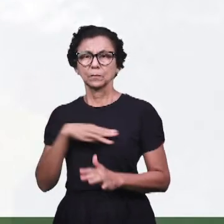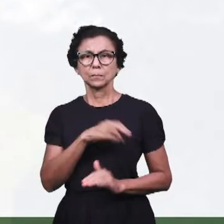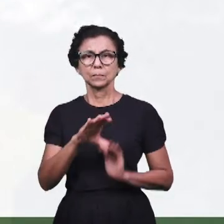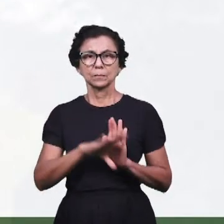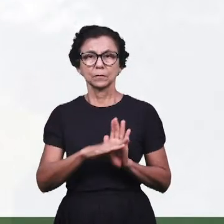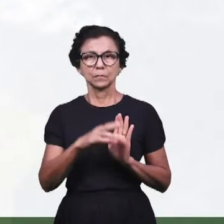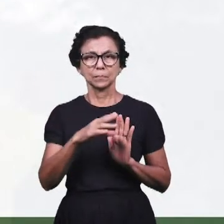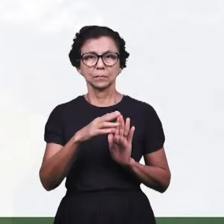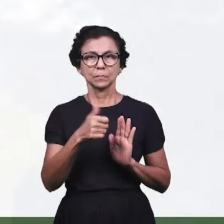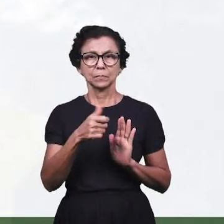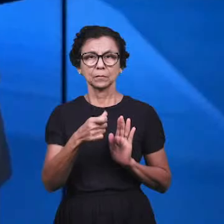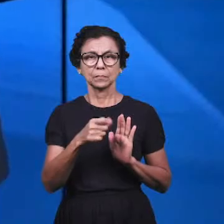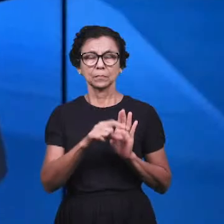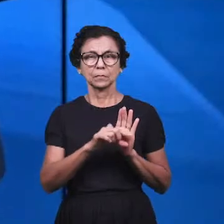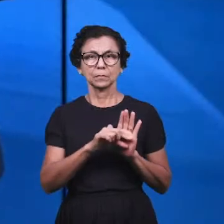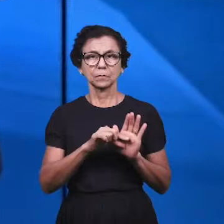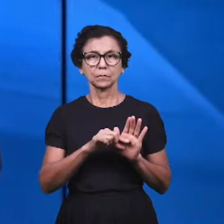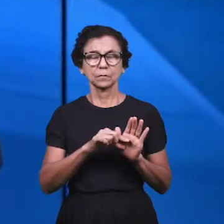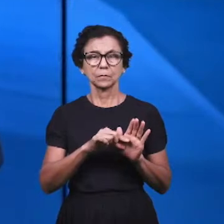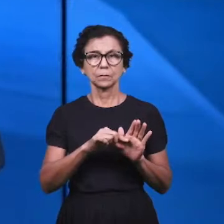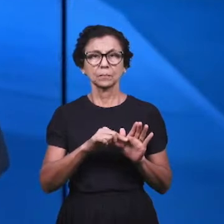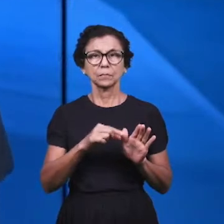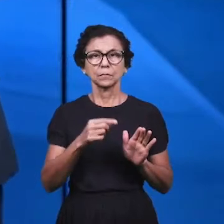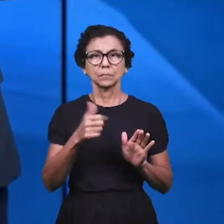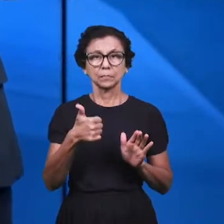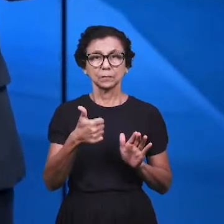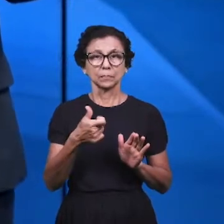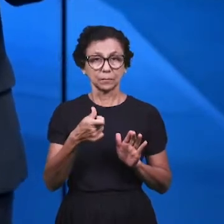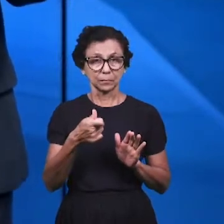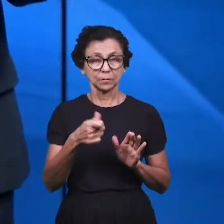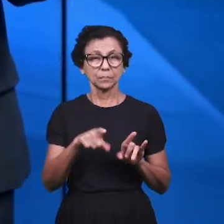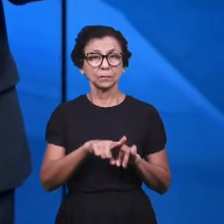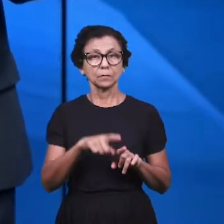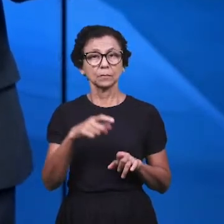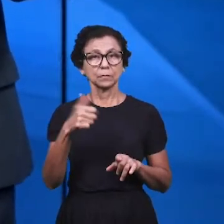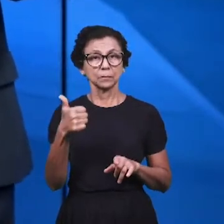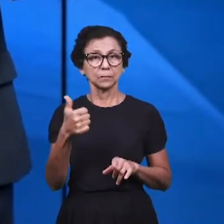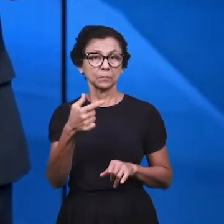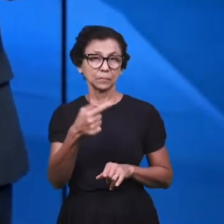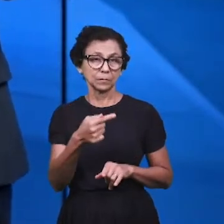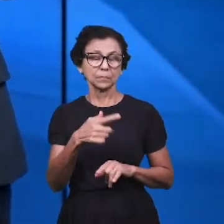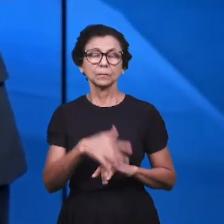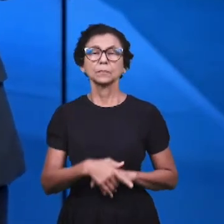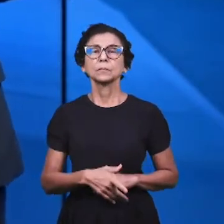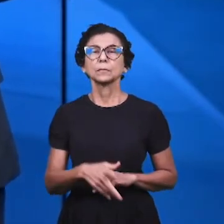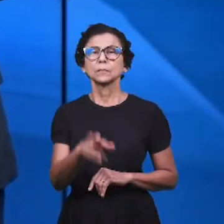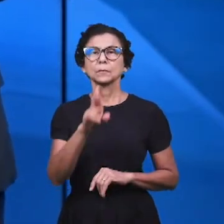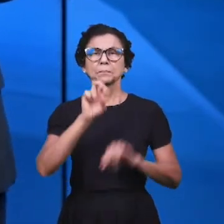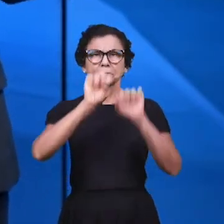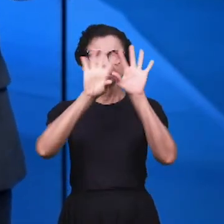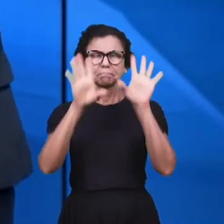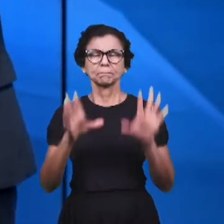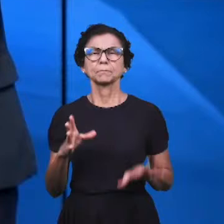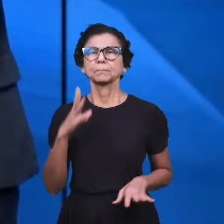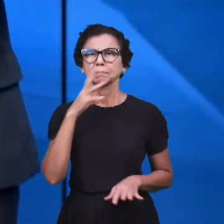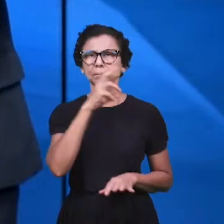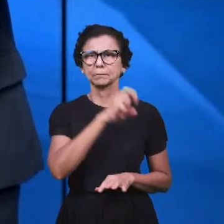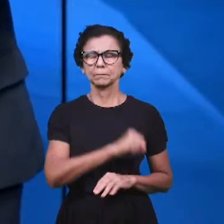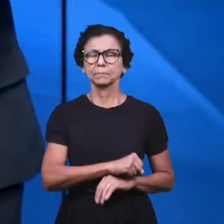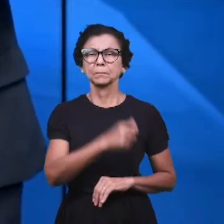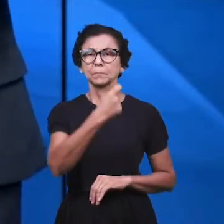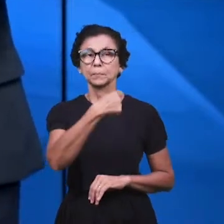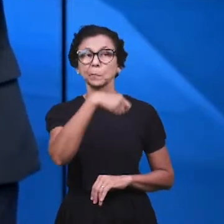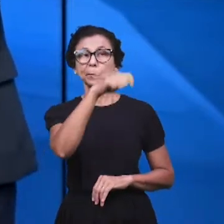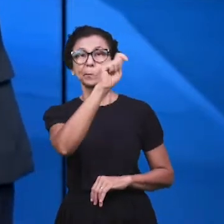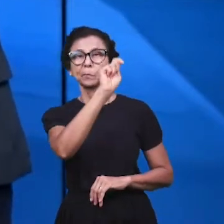16 e 17. Vamos então a duas respostas que são rapidinhas, são respostas claras, diretas. A primeira vem da Espanha, o